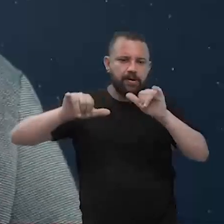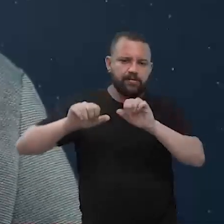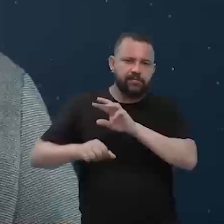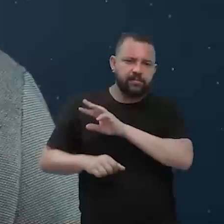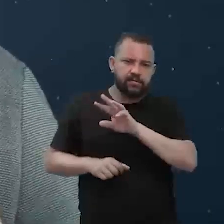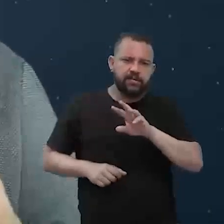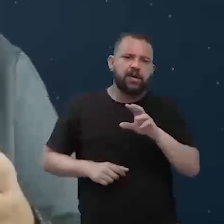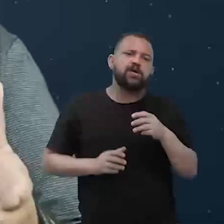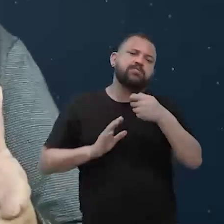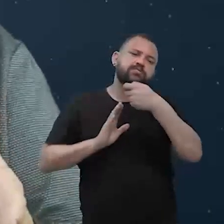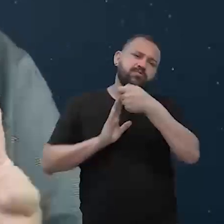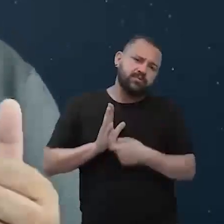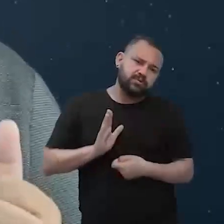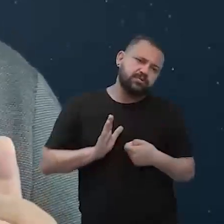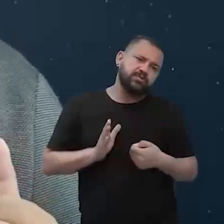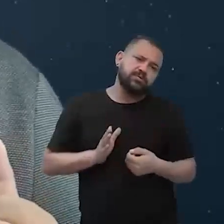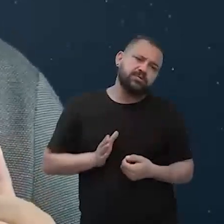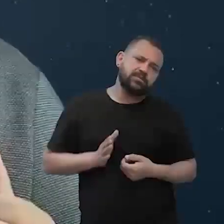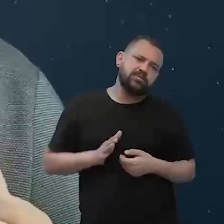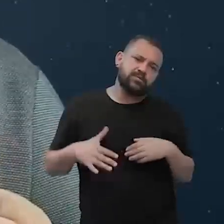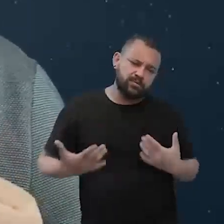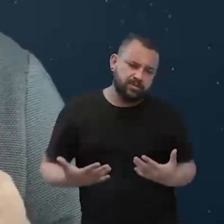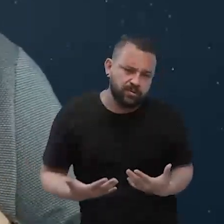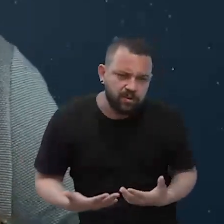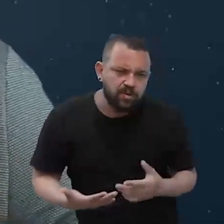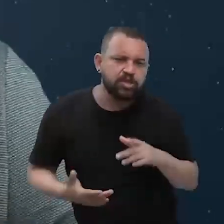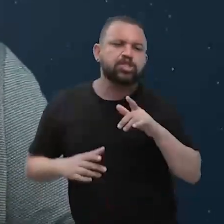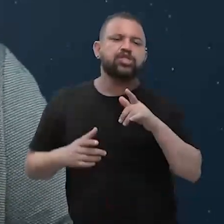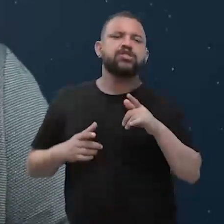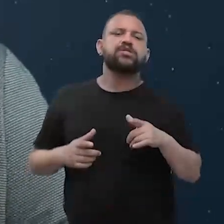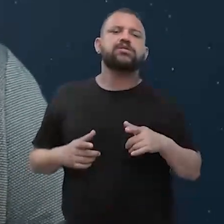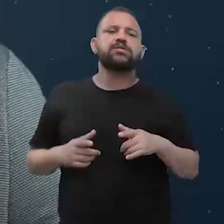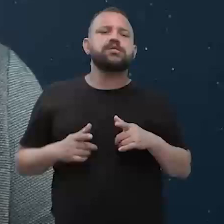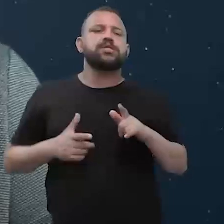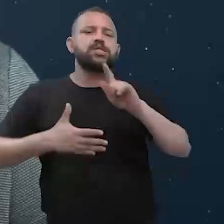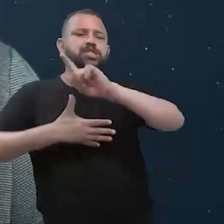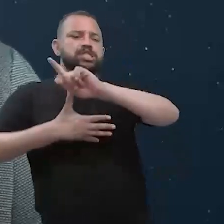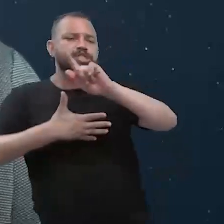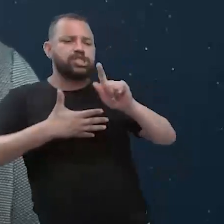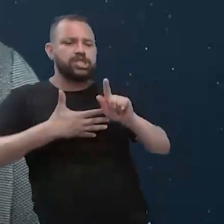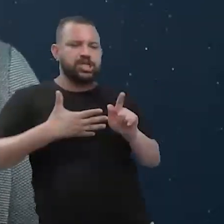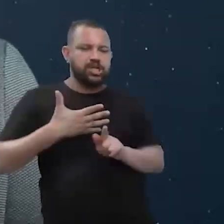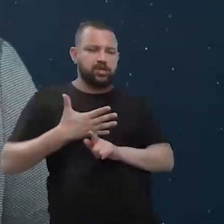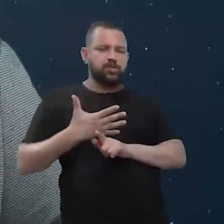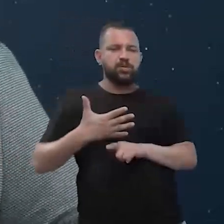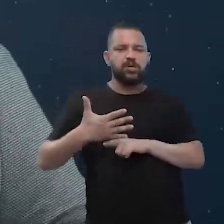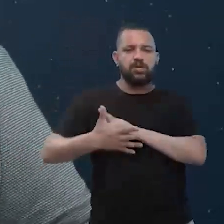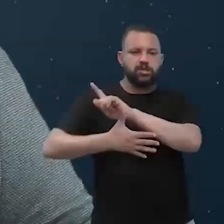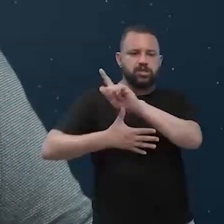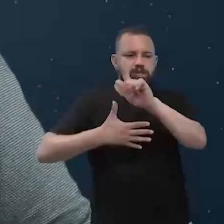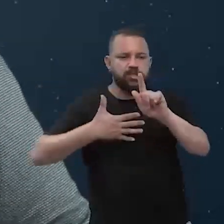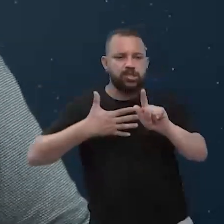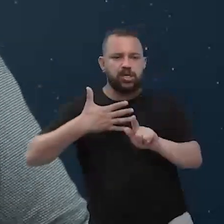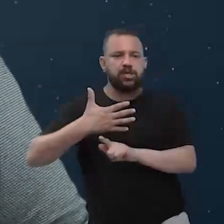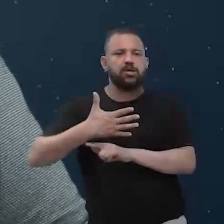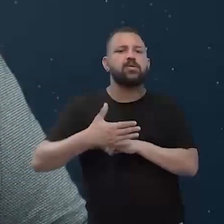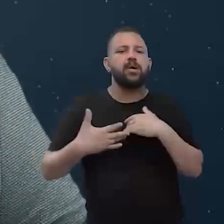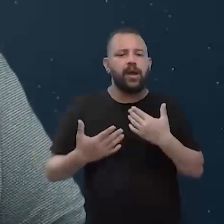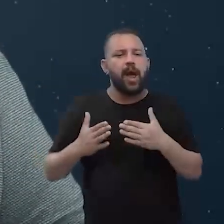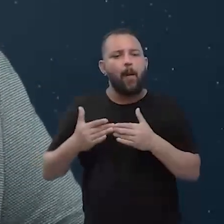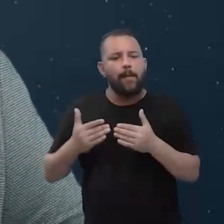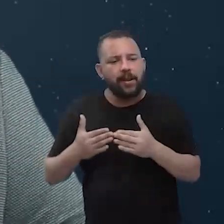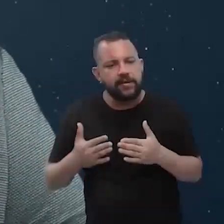textual. Se ele me dá o gênero, ó, propaganda. Toda propaganda predominantemente é apelativa, função